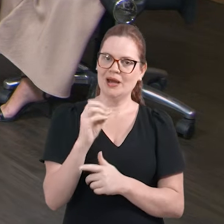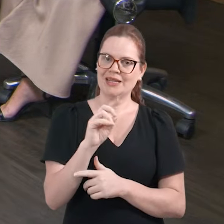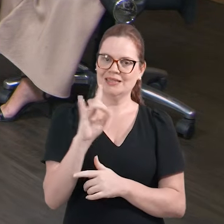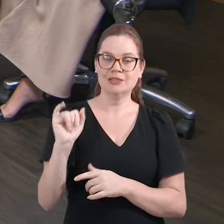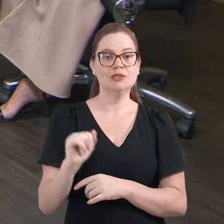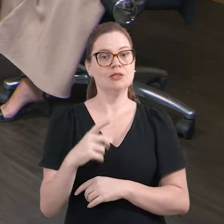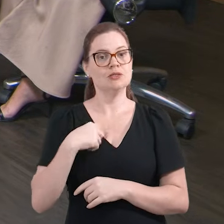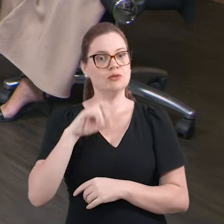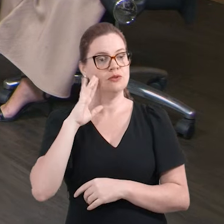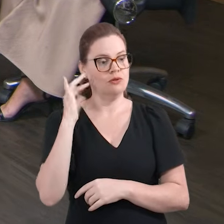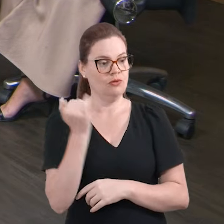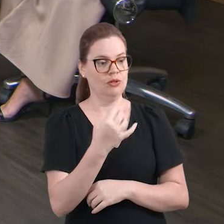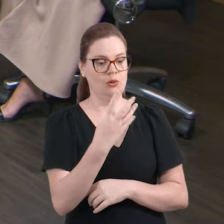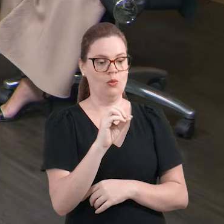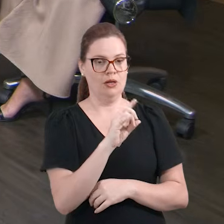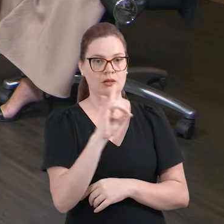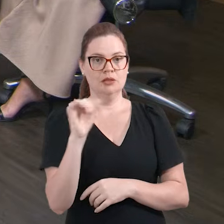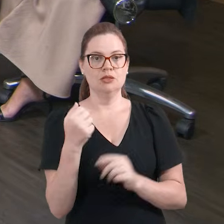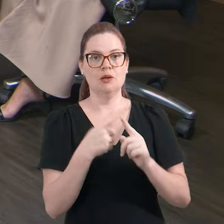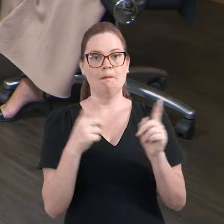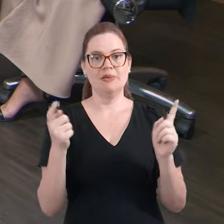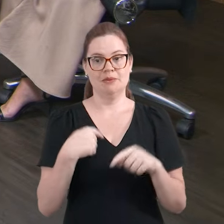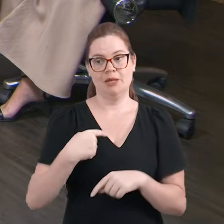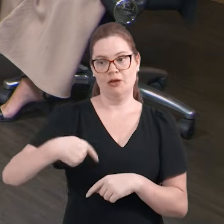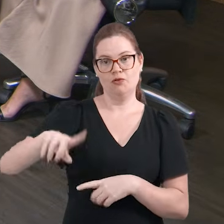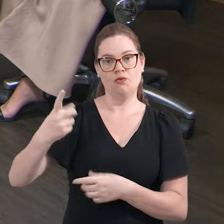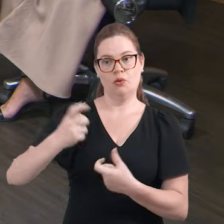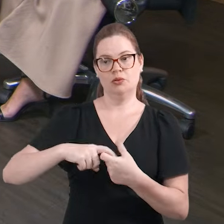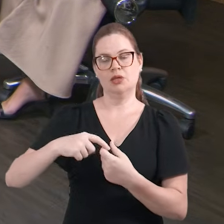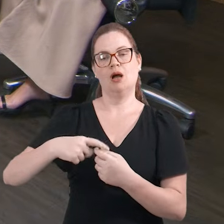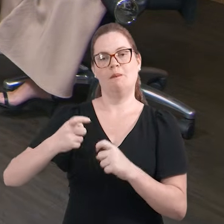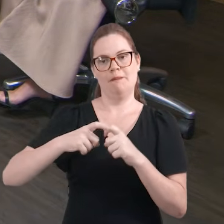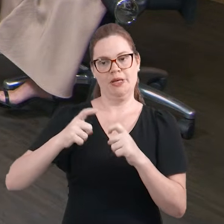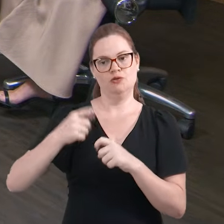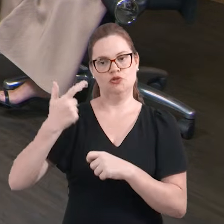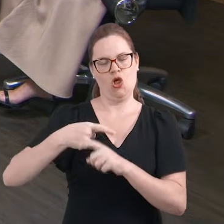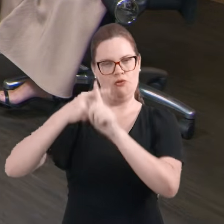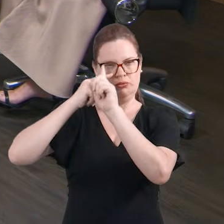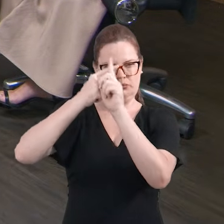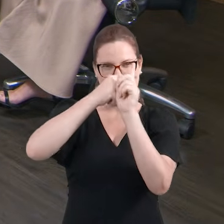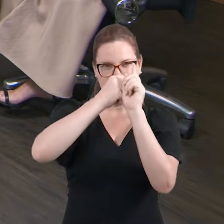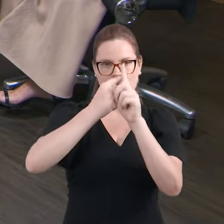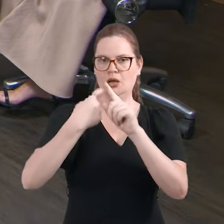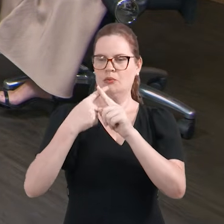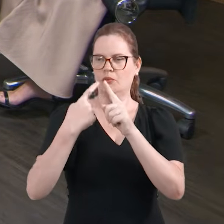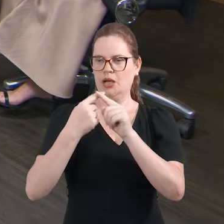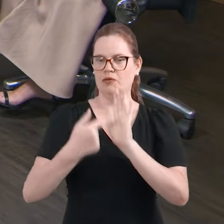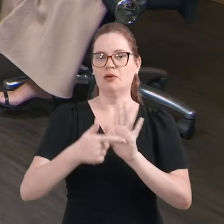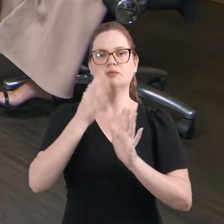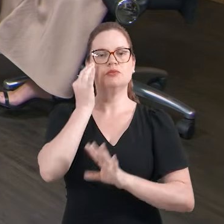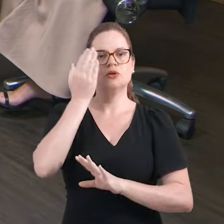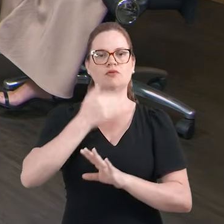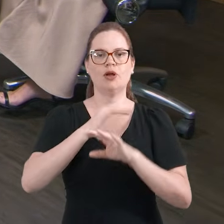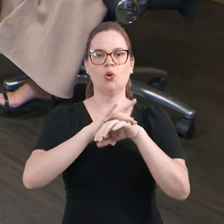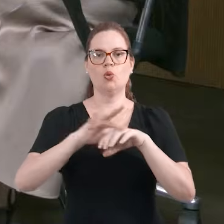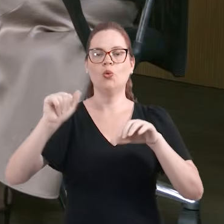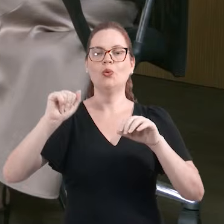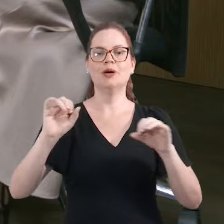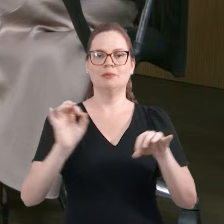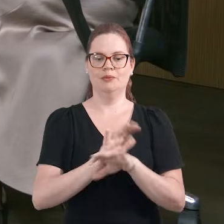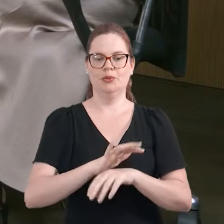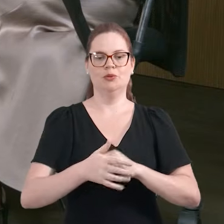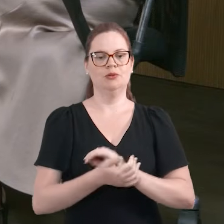falou que tem 40 dias, mas que era para eu ir ao médico novamente e que não teria mais essa